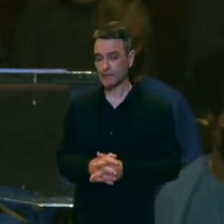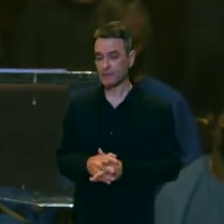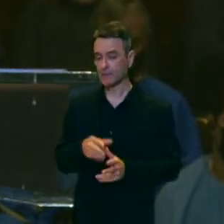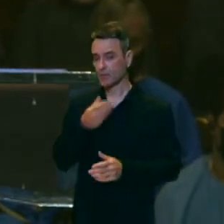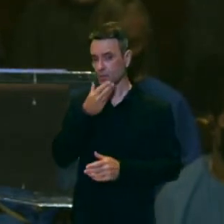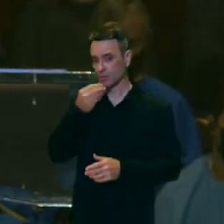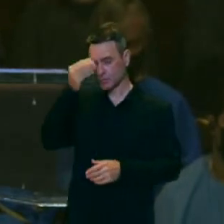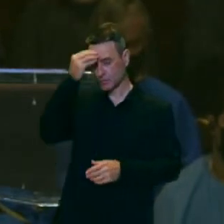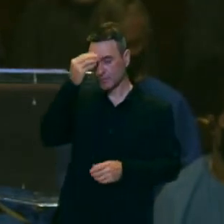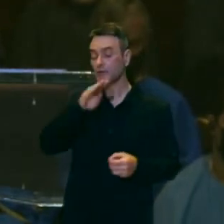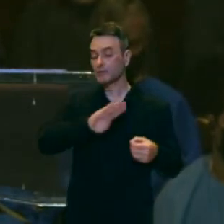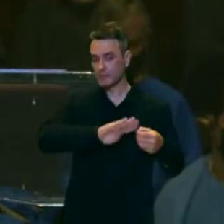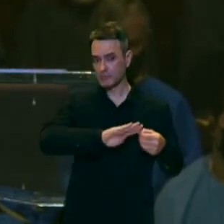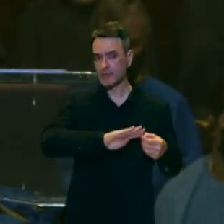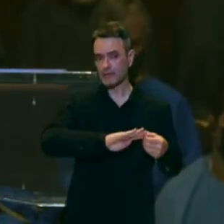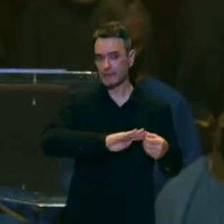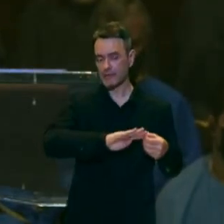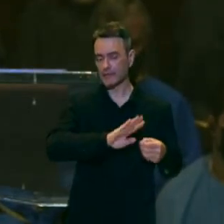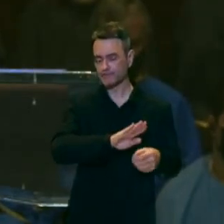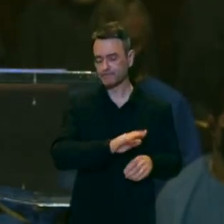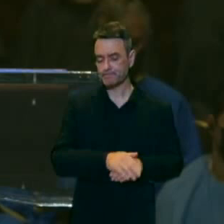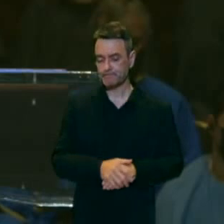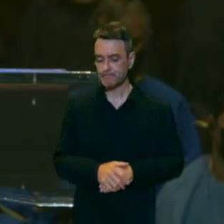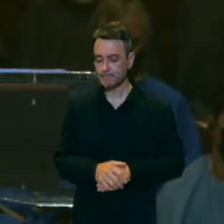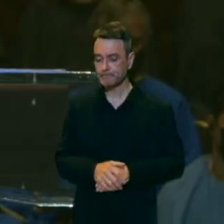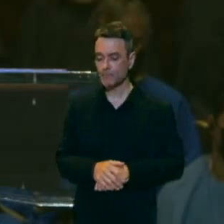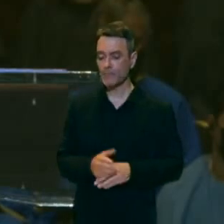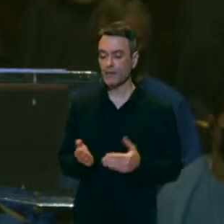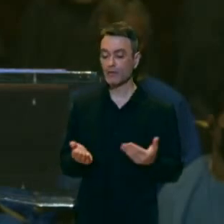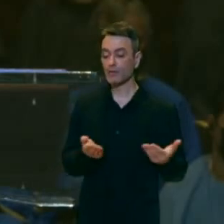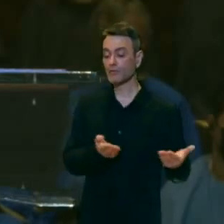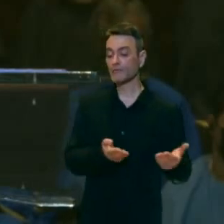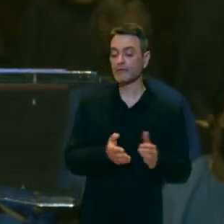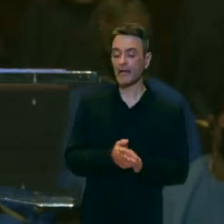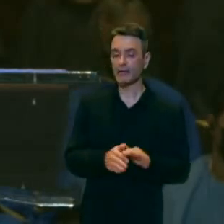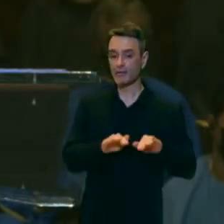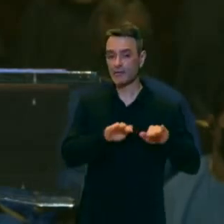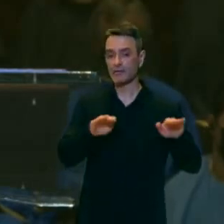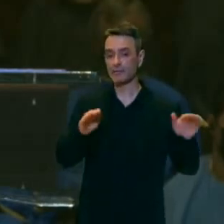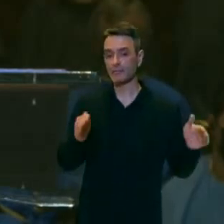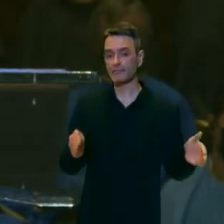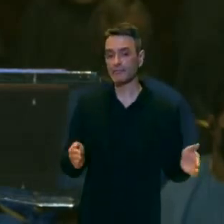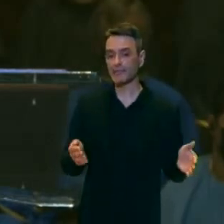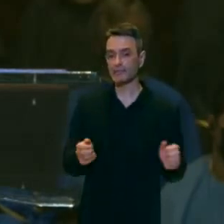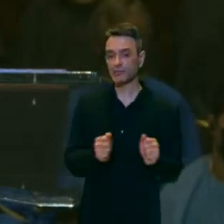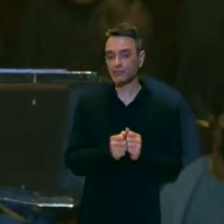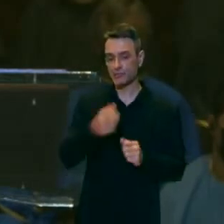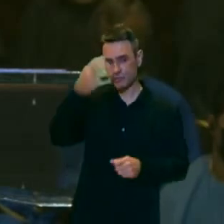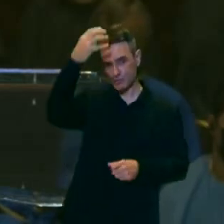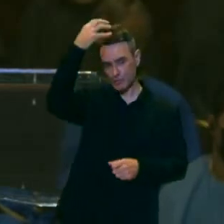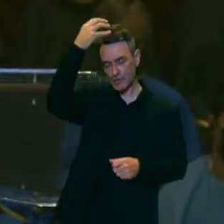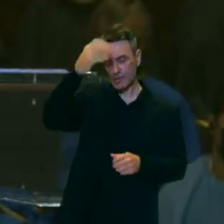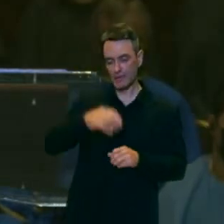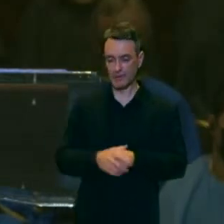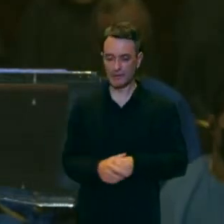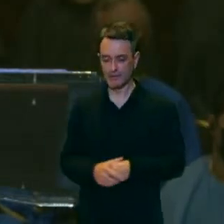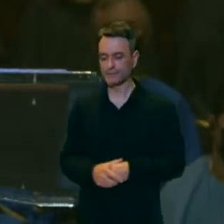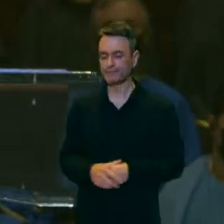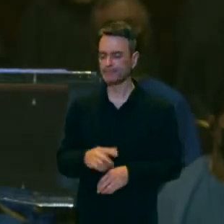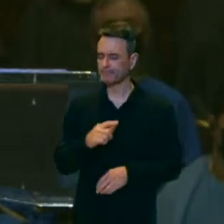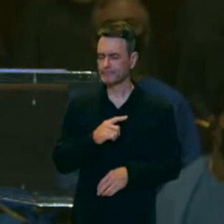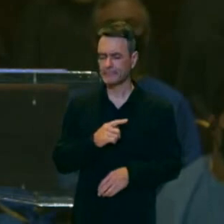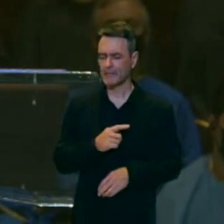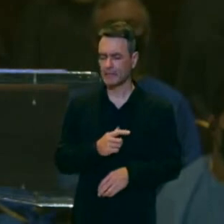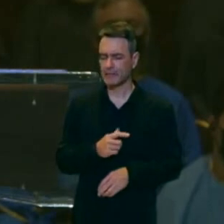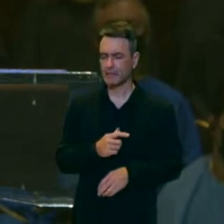lá na Babilônia, era convidado da mesa do rei. Há muitas pessoas